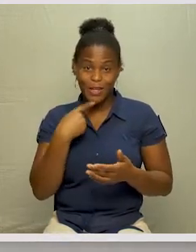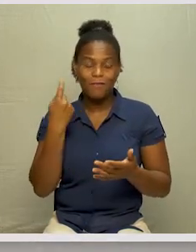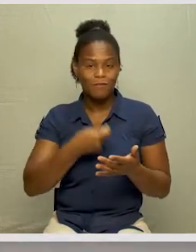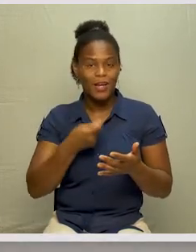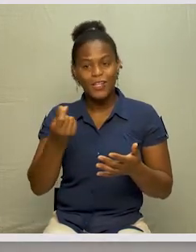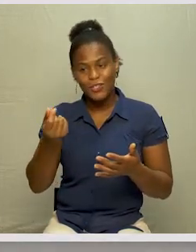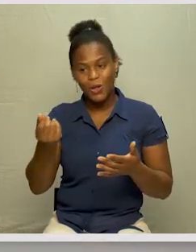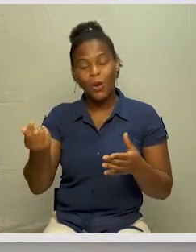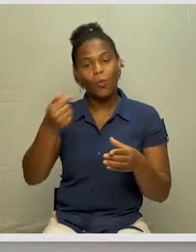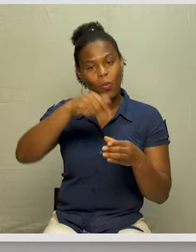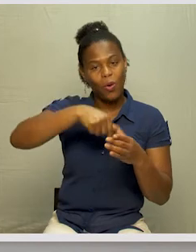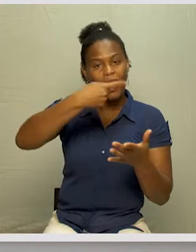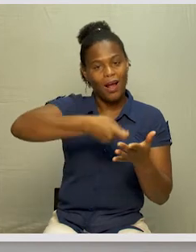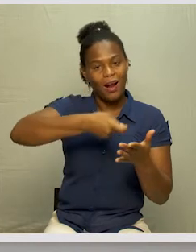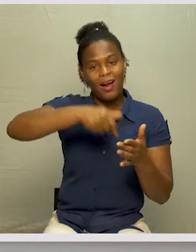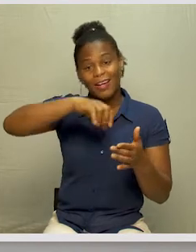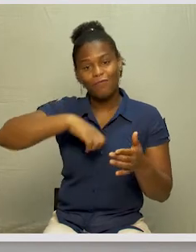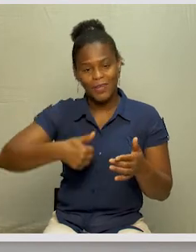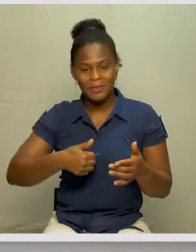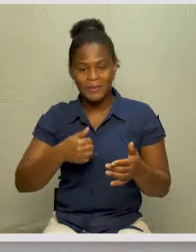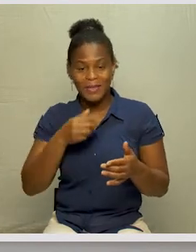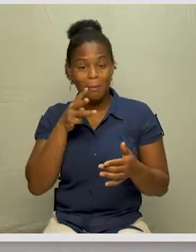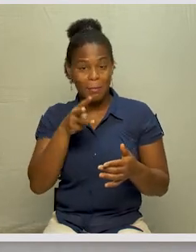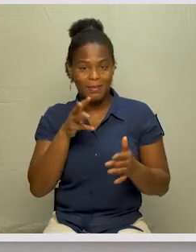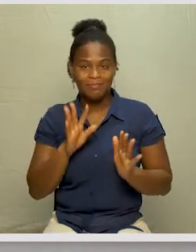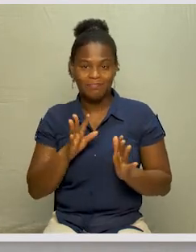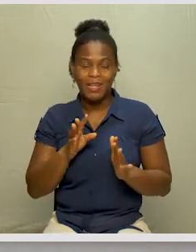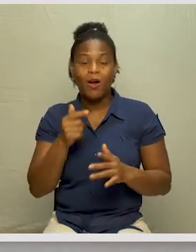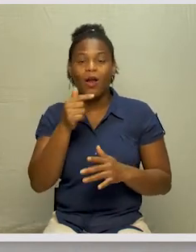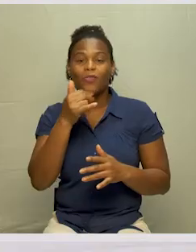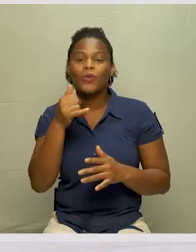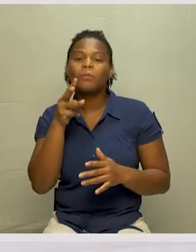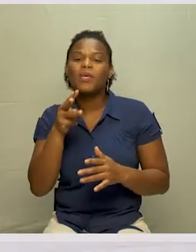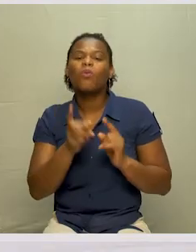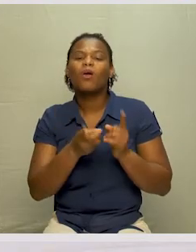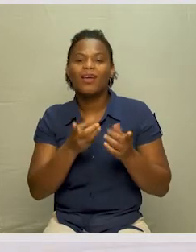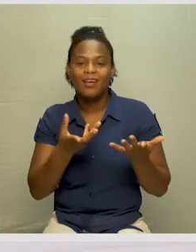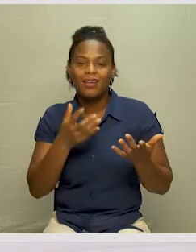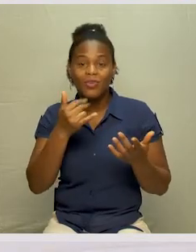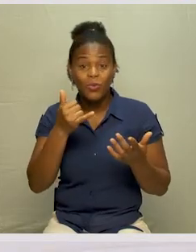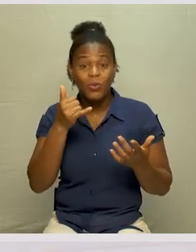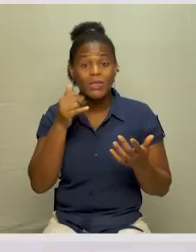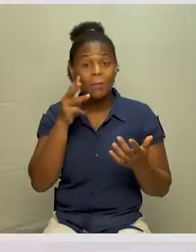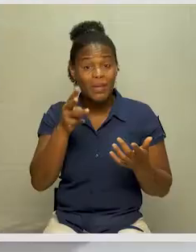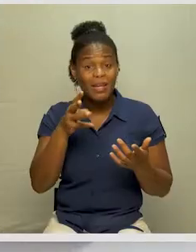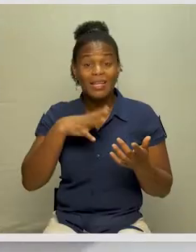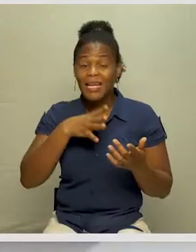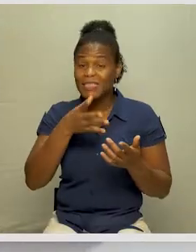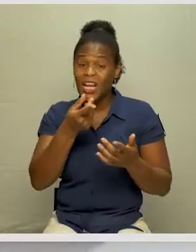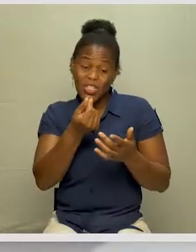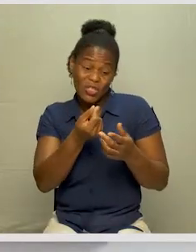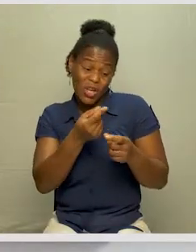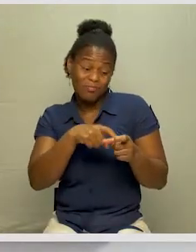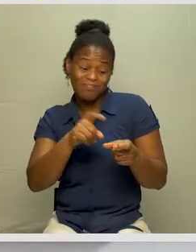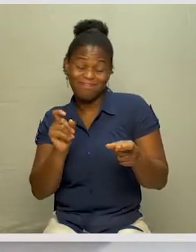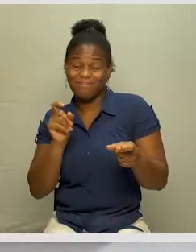Significa entrada de investimento no nosso país. Esse 1000 aqui. Esse 2000 significa o quê? Que